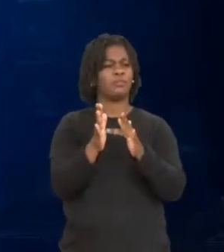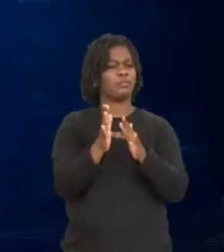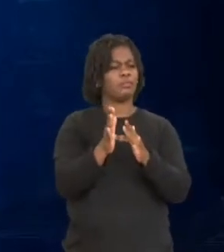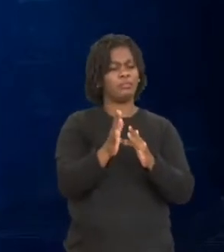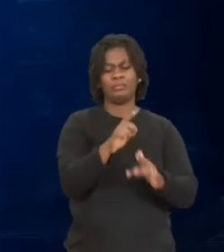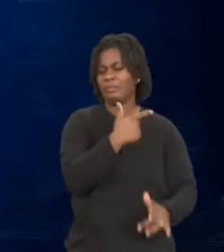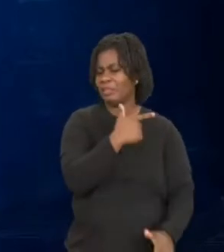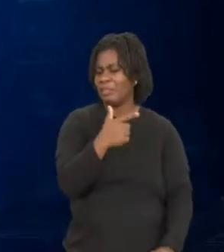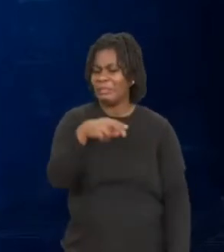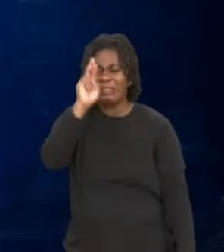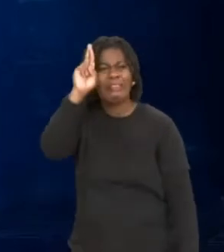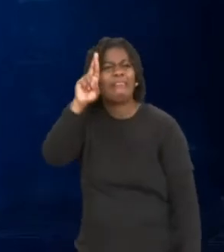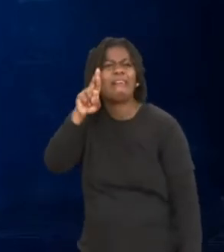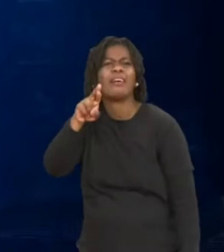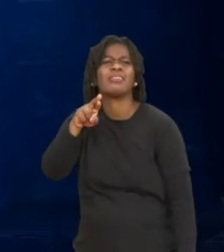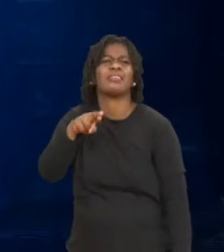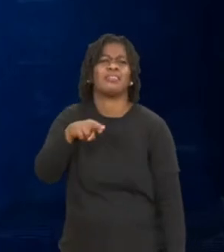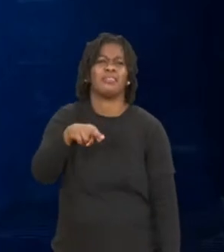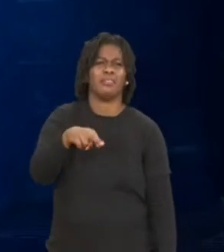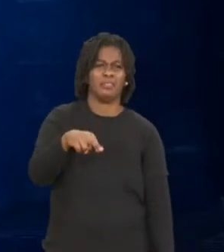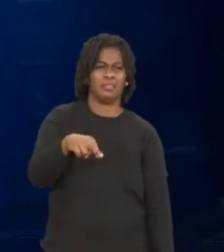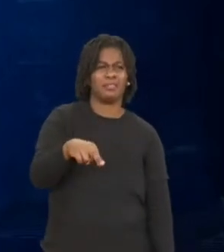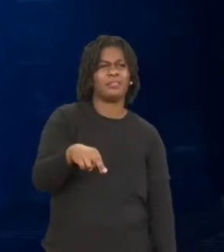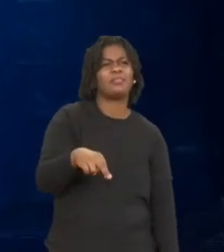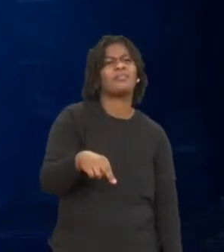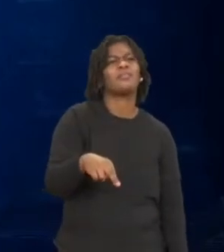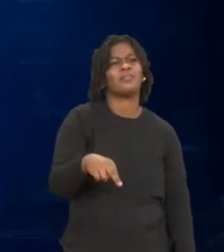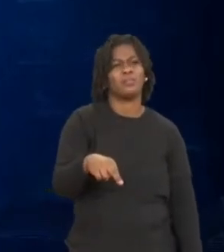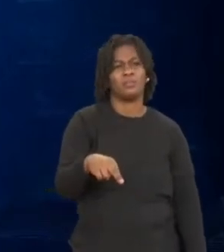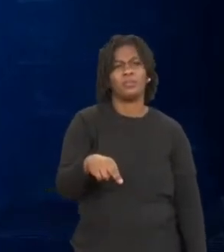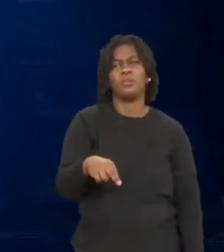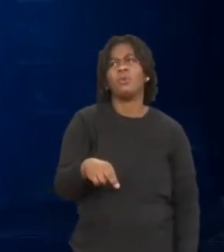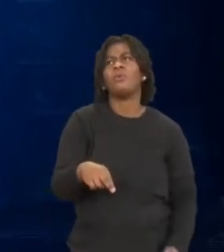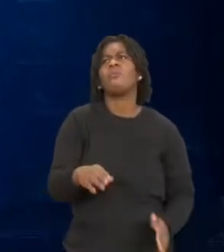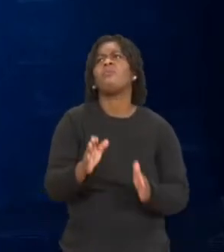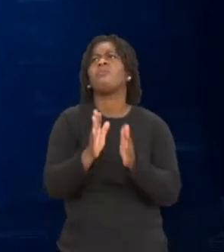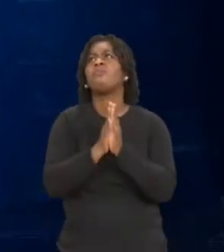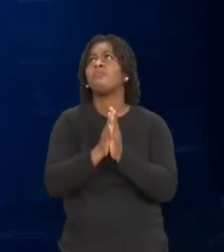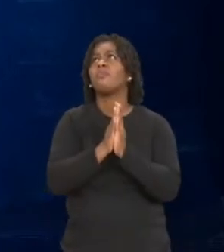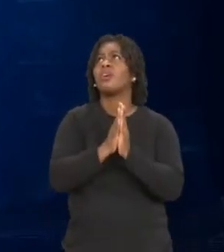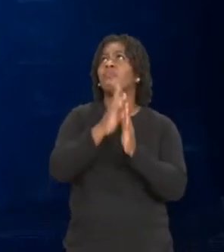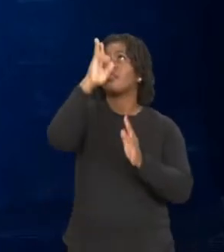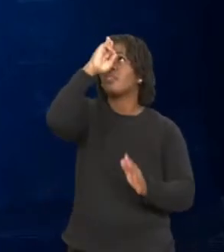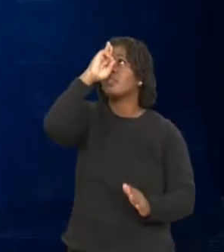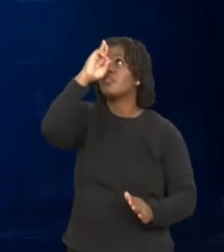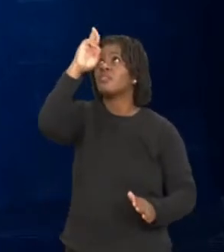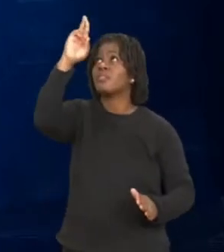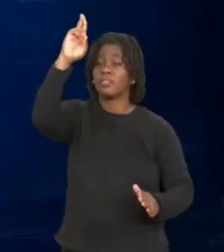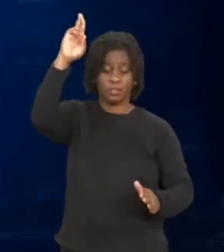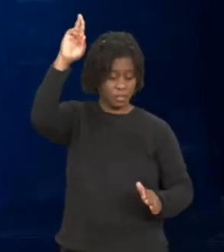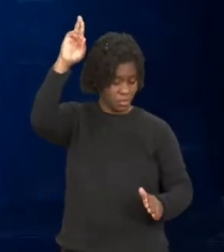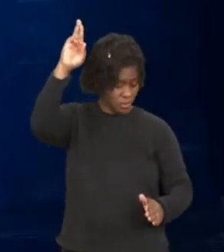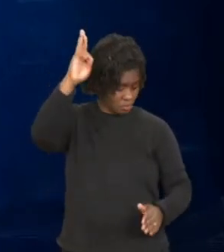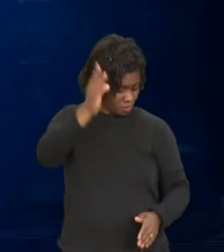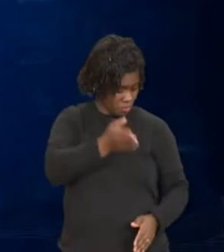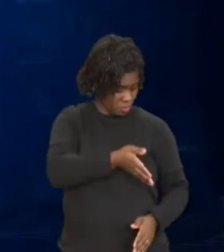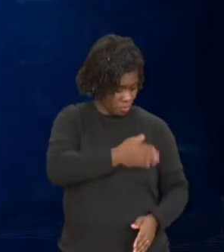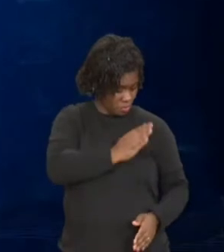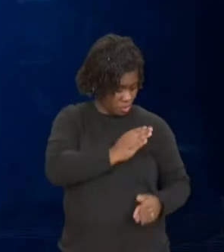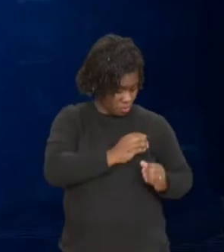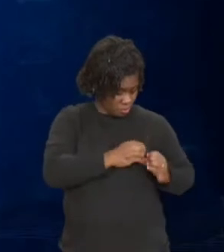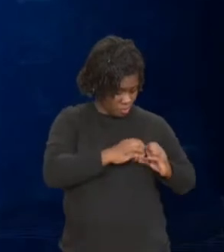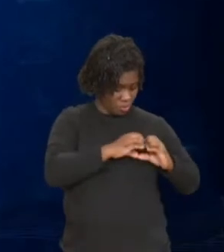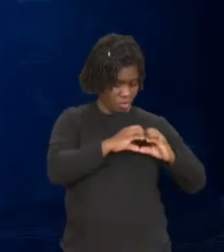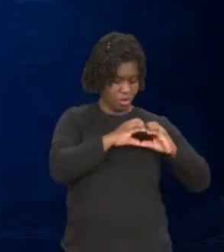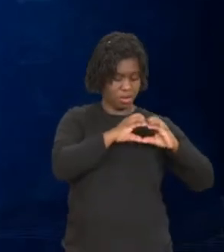Não tem razão. Não tem razão. Toma, Senhor, meu coração. Toma, Senhor,